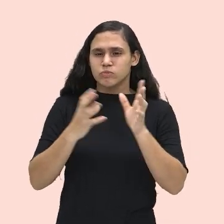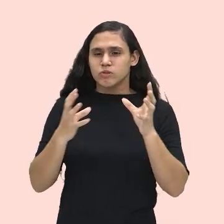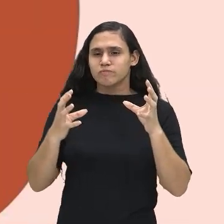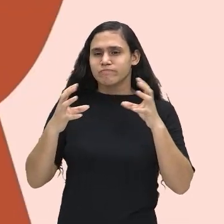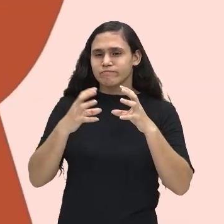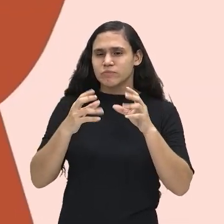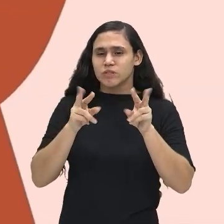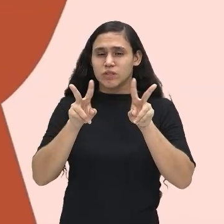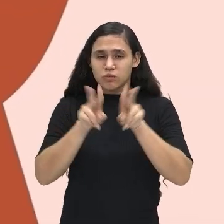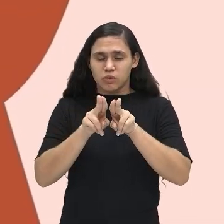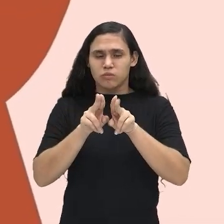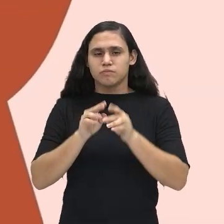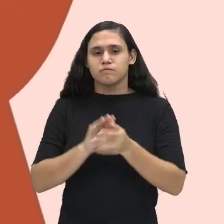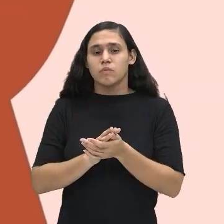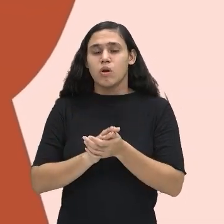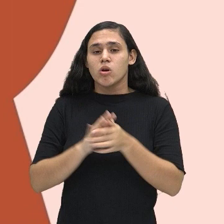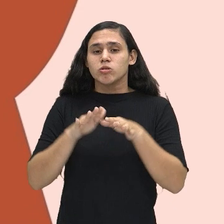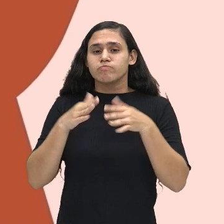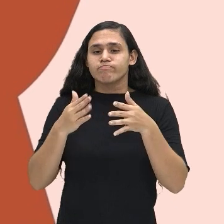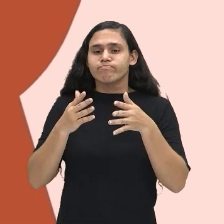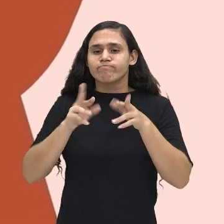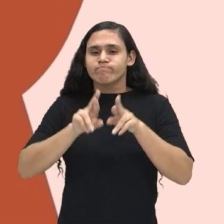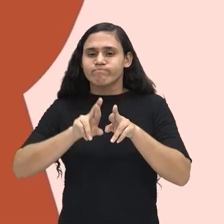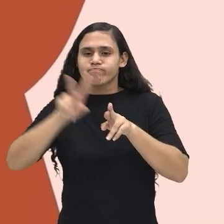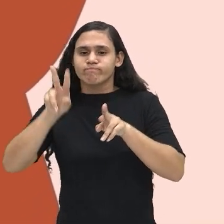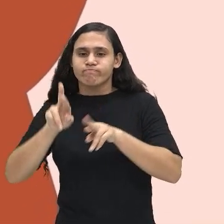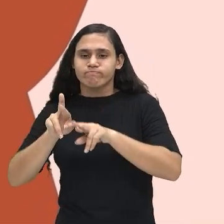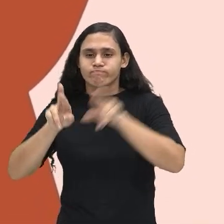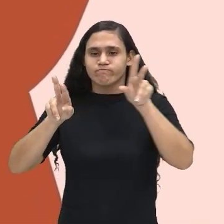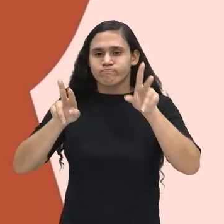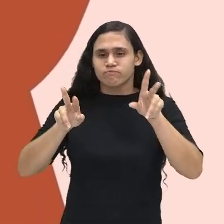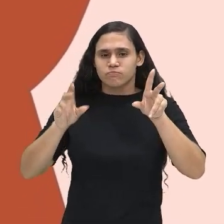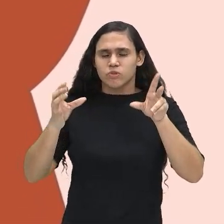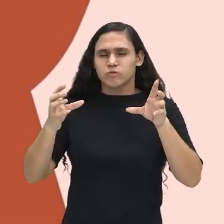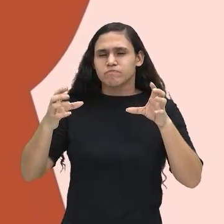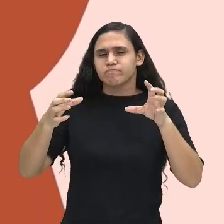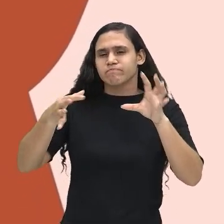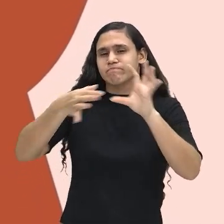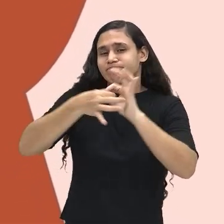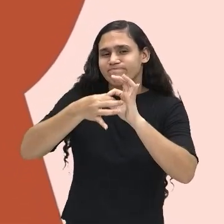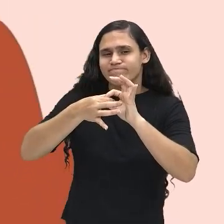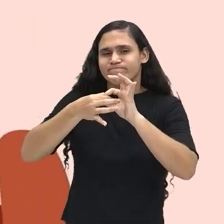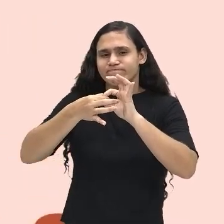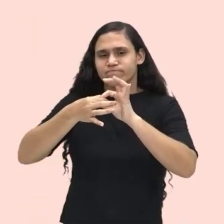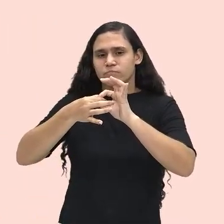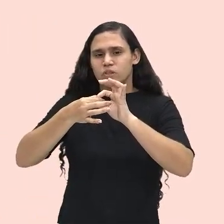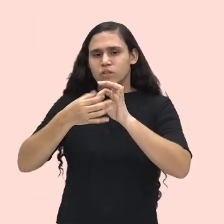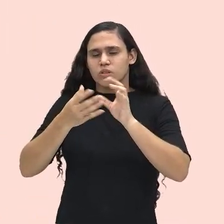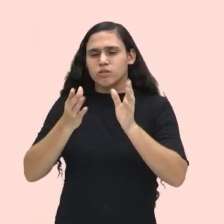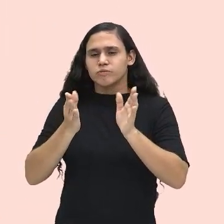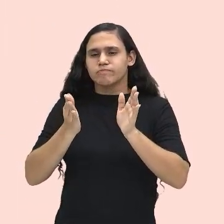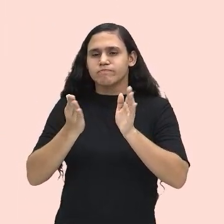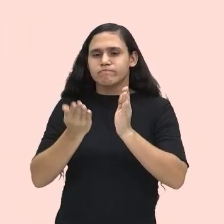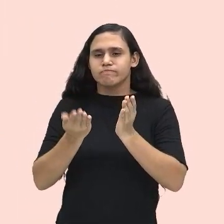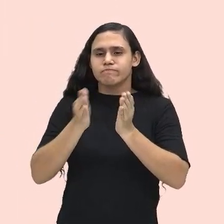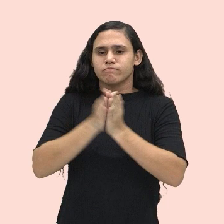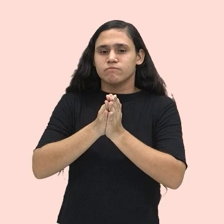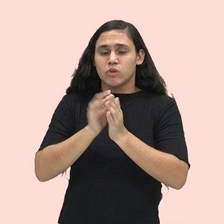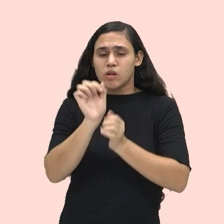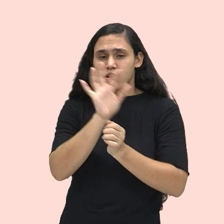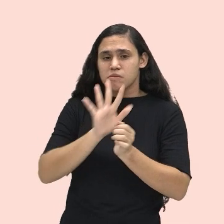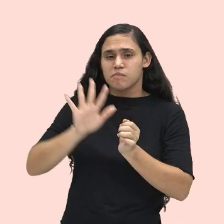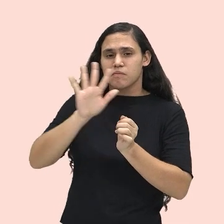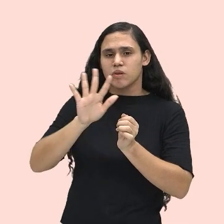simétricas. Quando não é possível traçar sobre uma figura um eixo de maneira que ao dobrarmos a figura ao longo desse